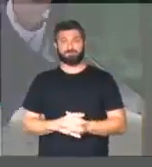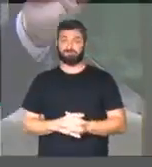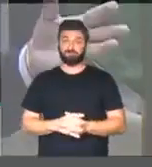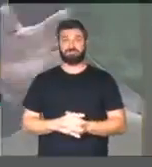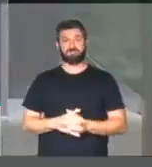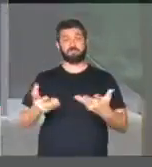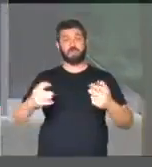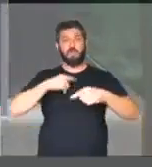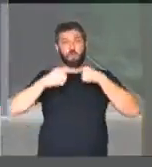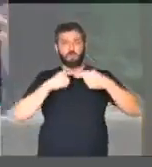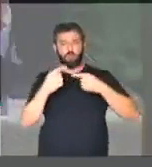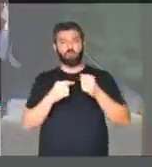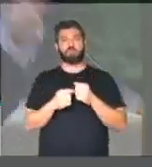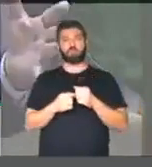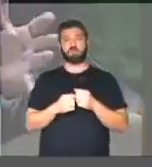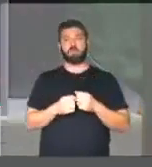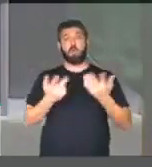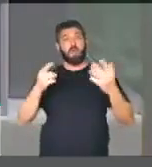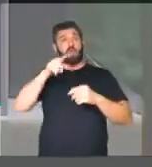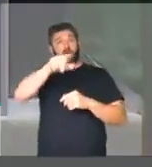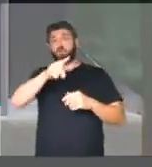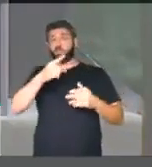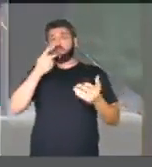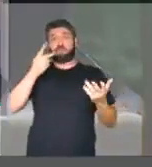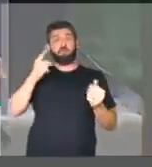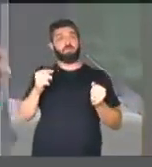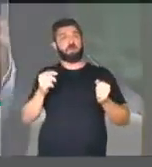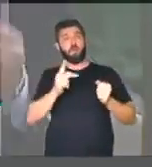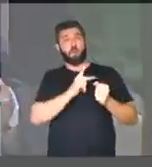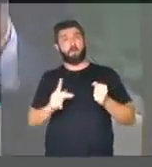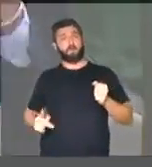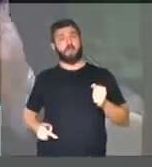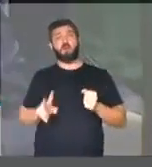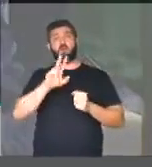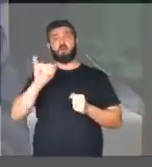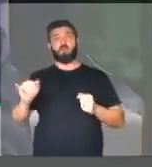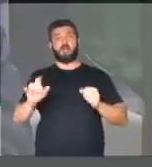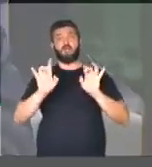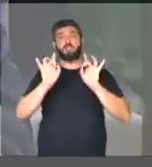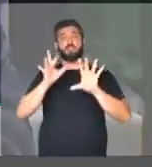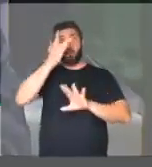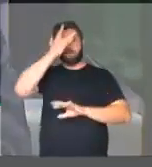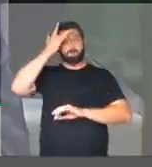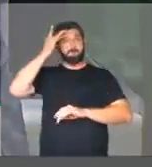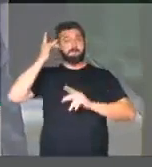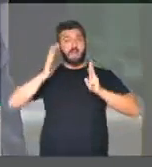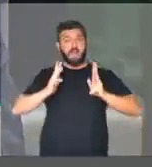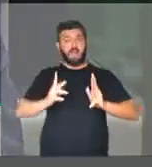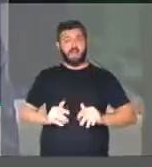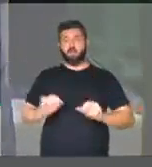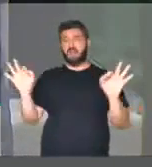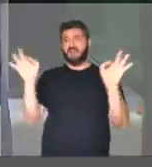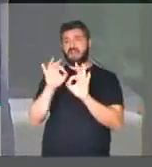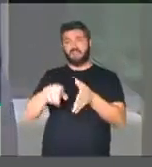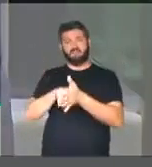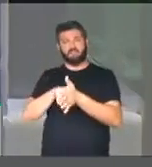quando questionado, o senhor não disse que o seu governo não seria composto por pessoas investigadas